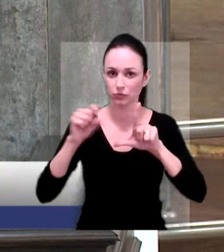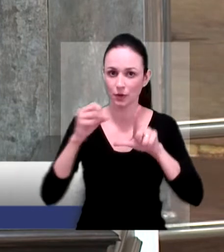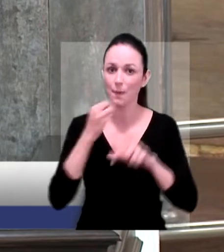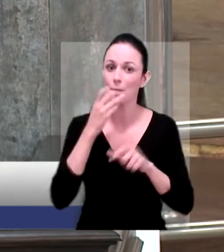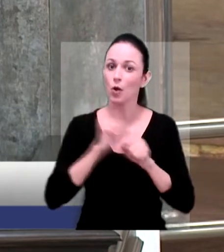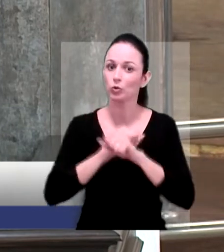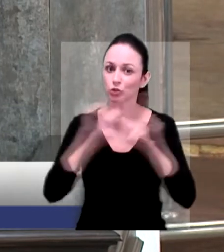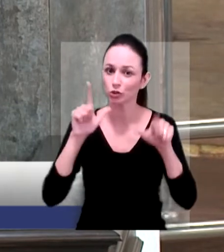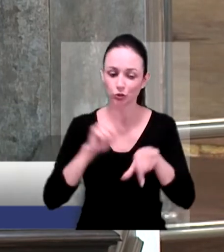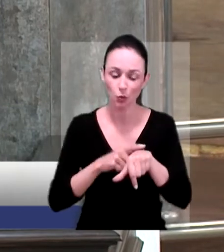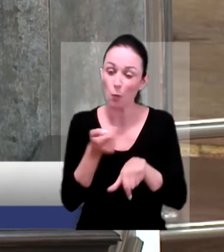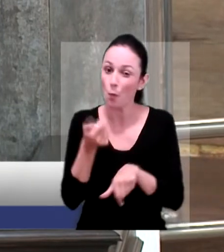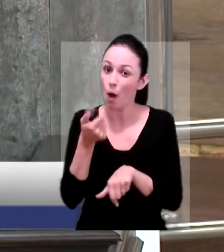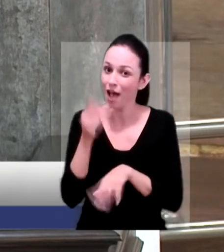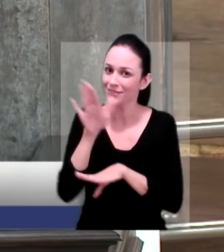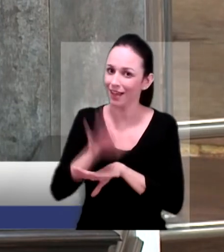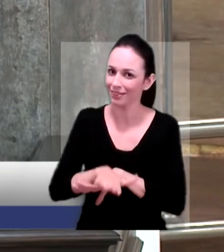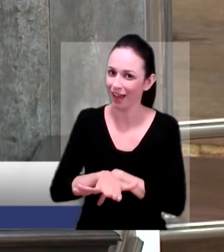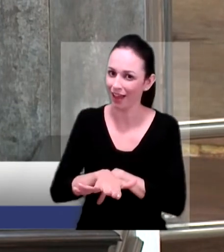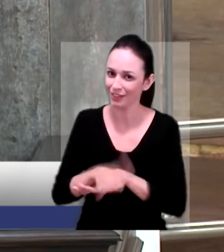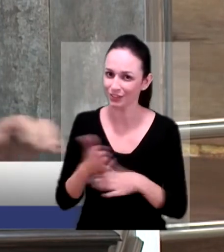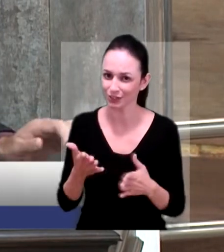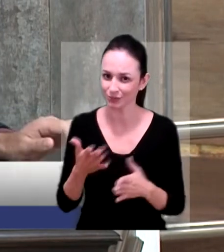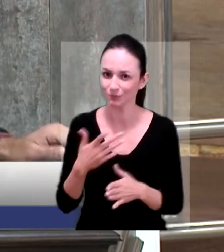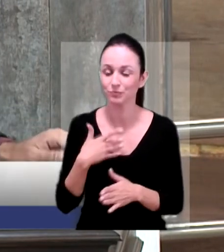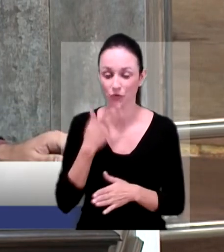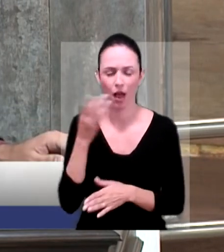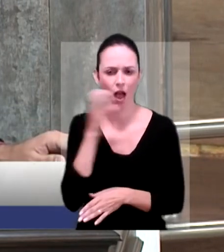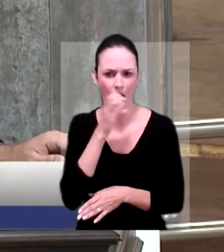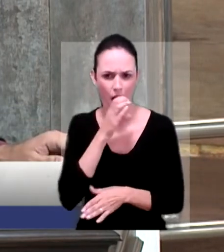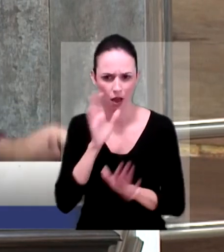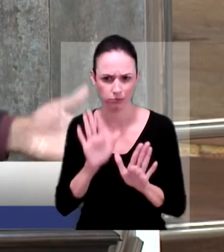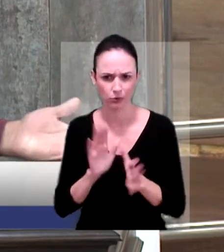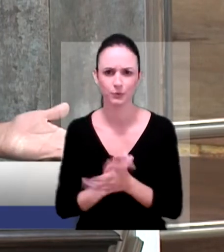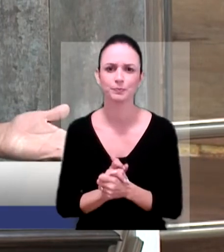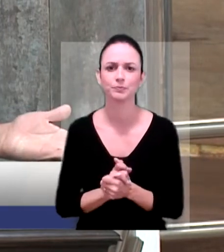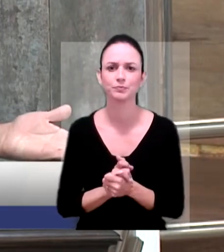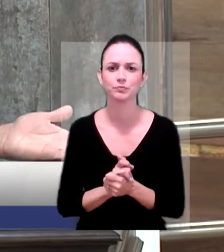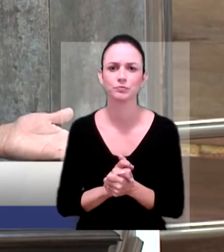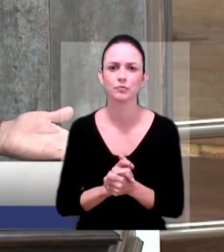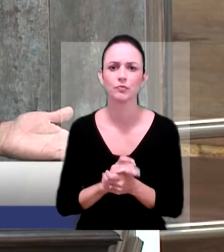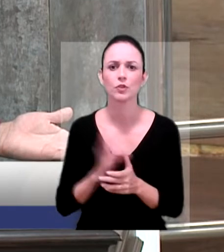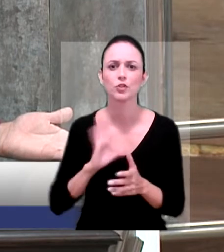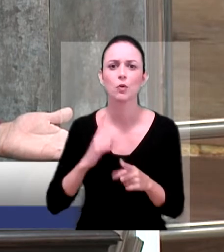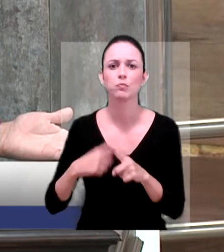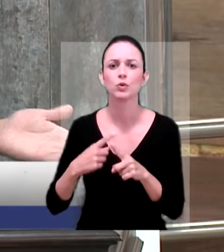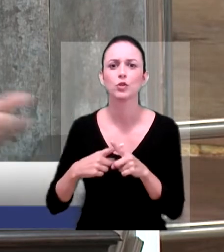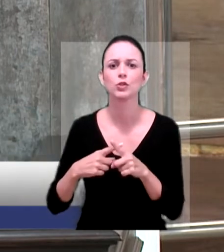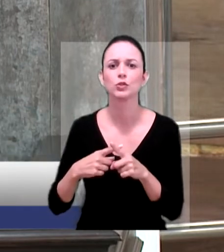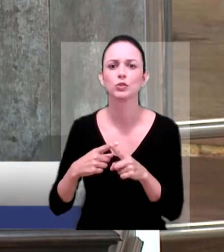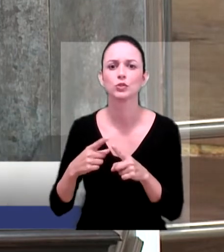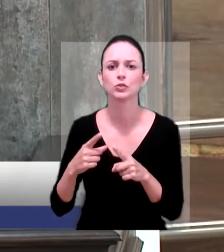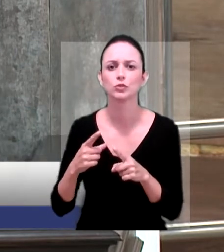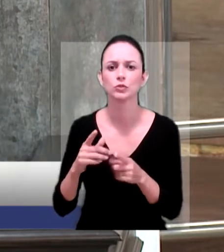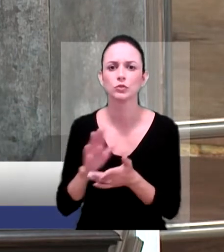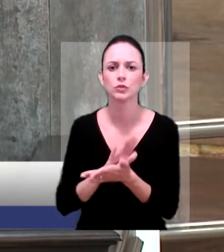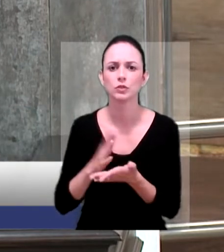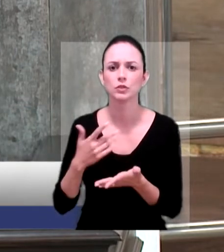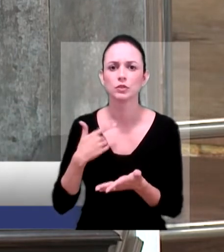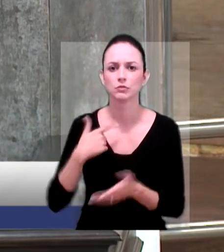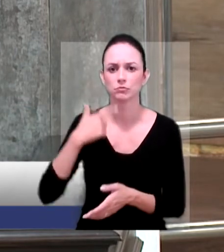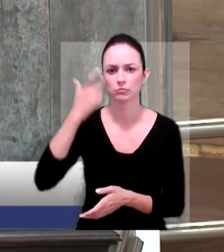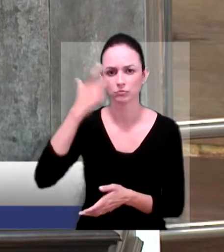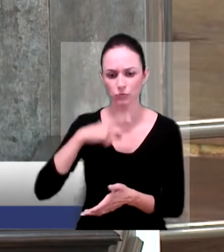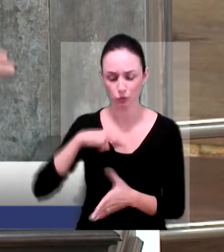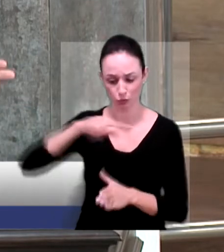tarde, prometo ser bastante breve, mas é mais para poder justificar, eu acho que nada mais natural do que minha presença nessa tribuna para